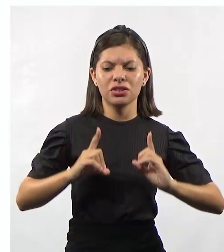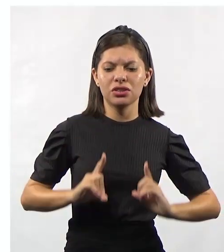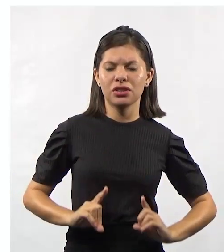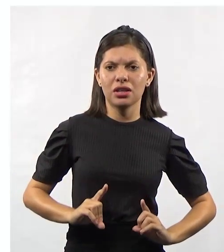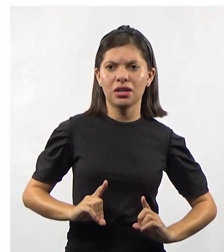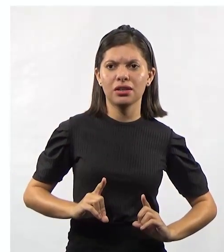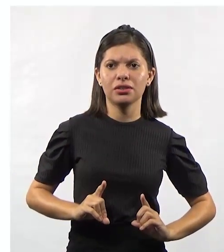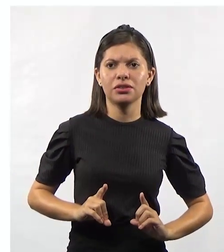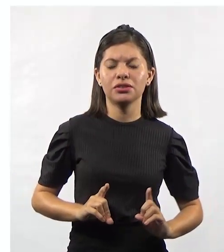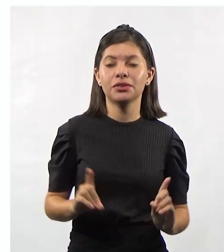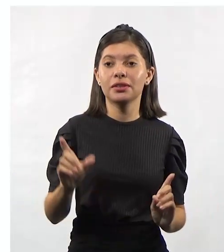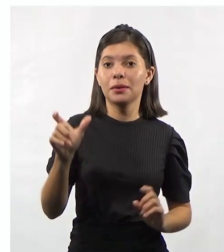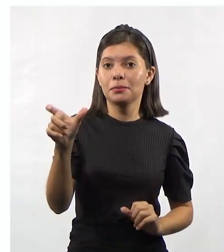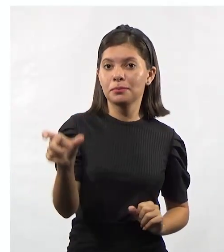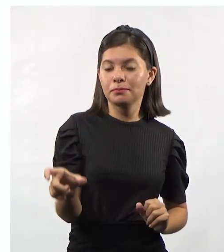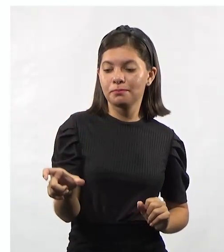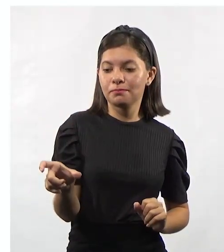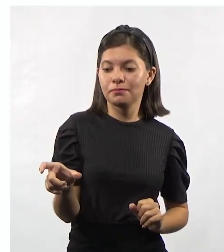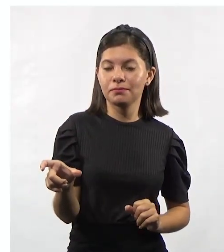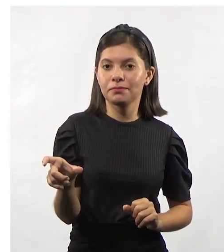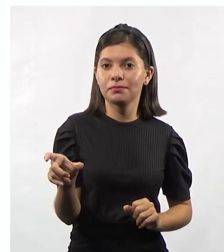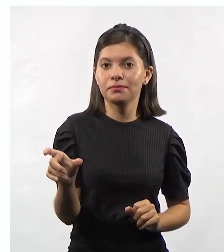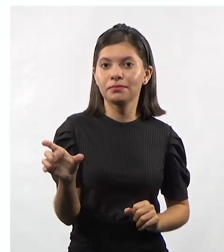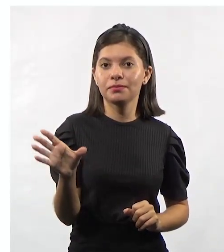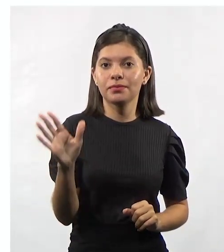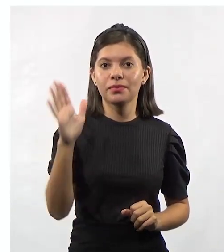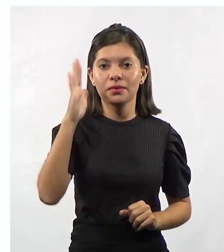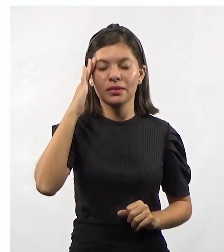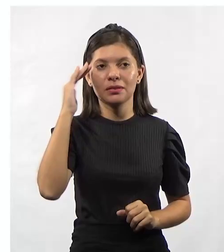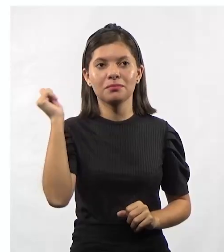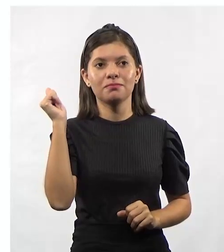dignidade da pessoa que não aprende,